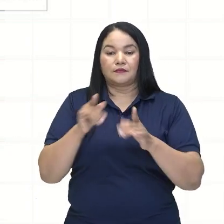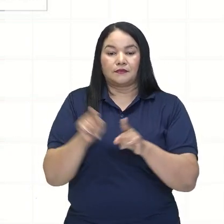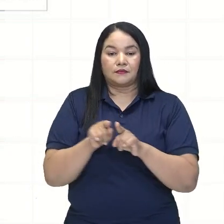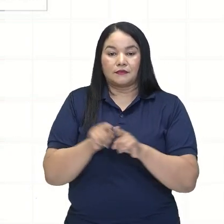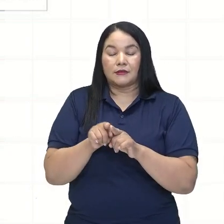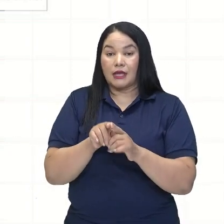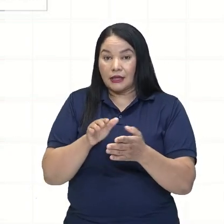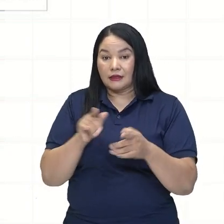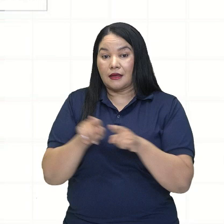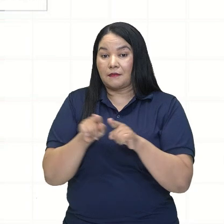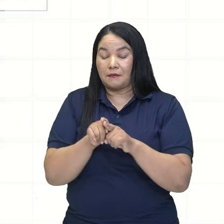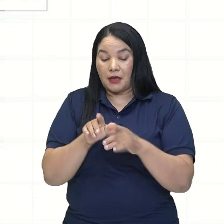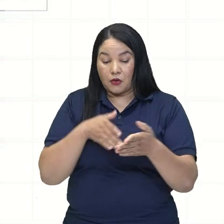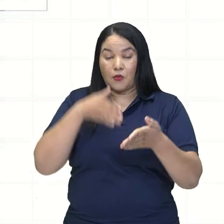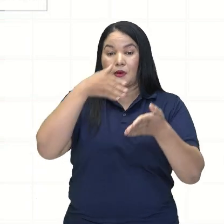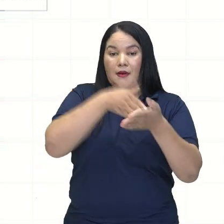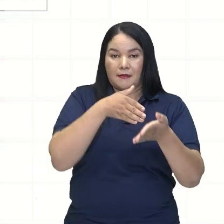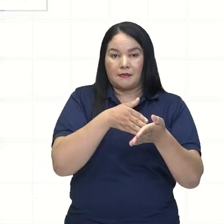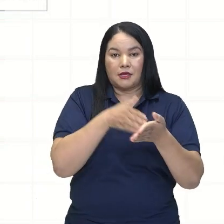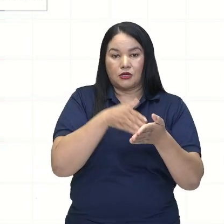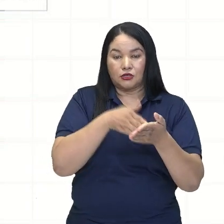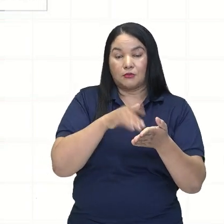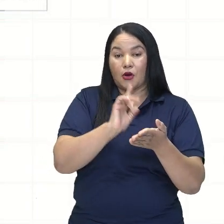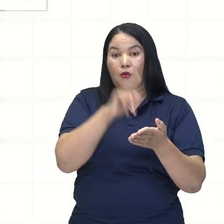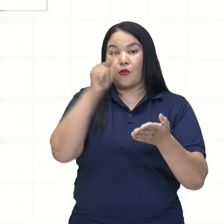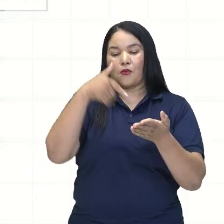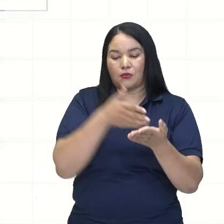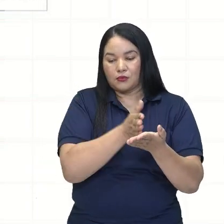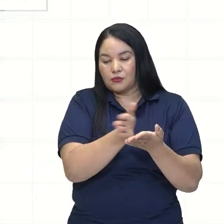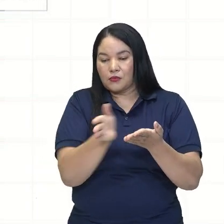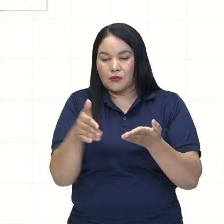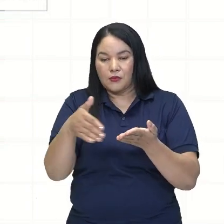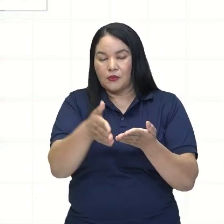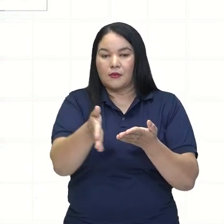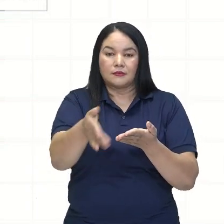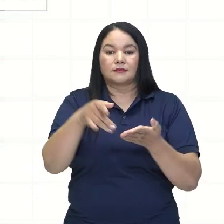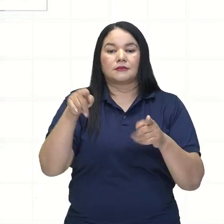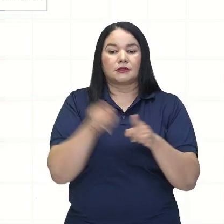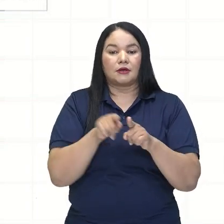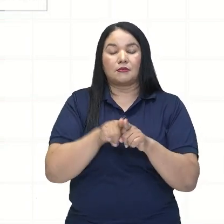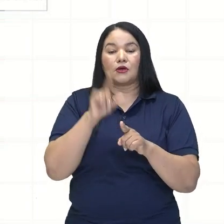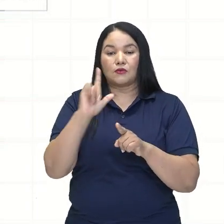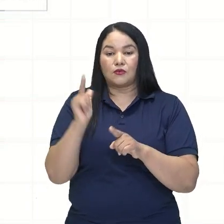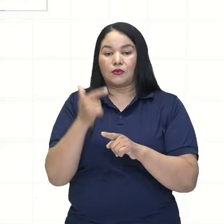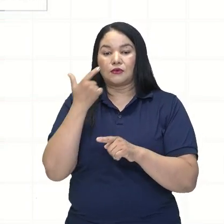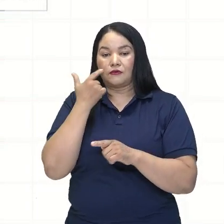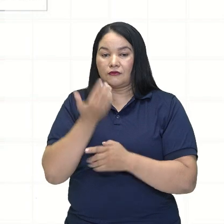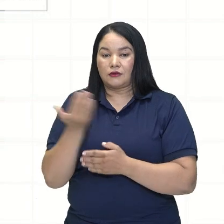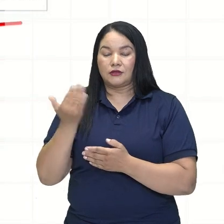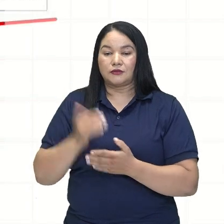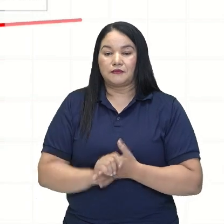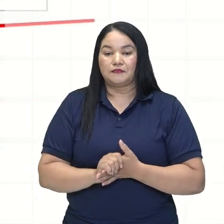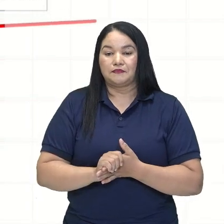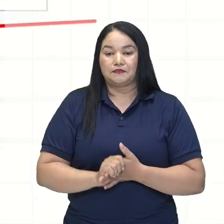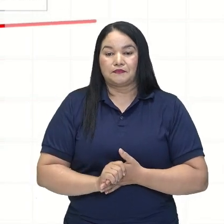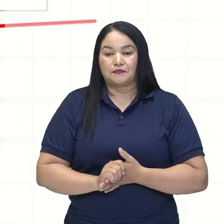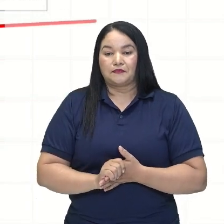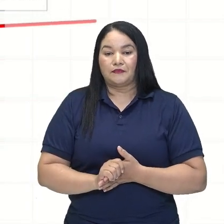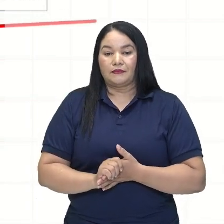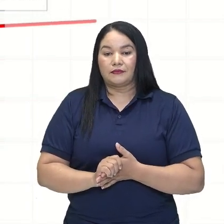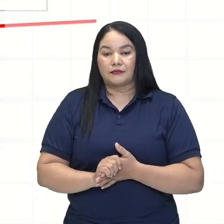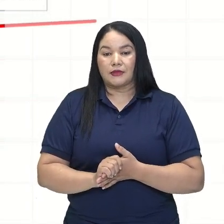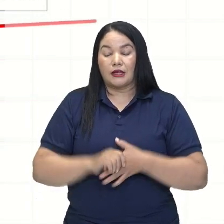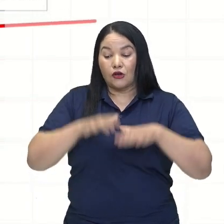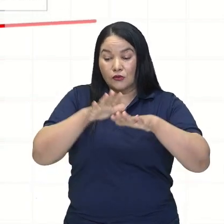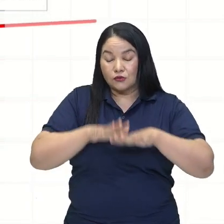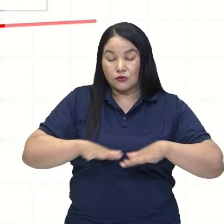hidrográfica para outra bacia hidrográfica, tá bom? Temos também o leito, né, que é onde o espaço